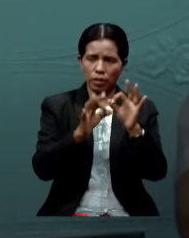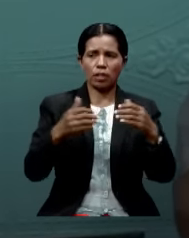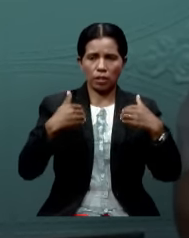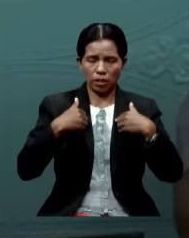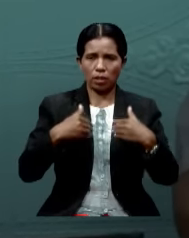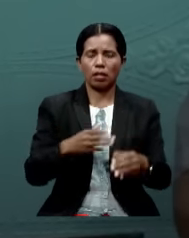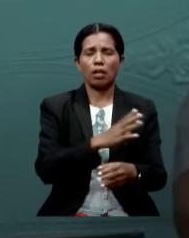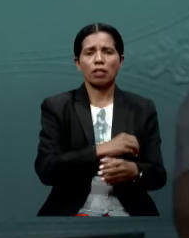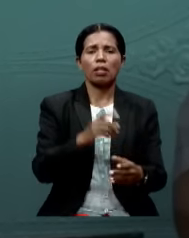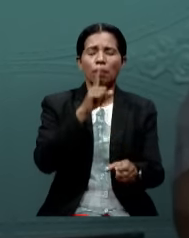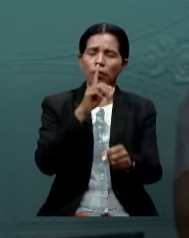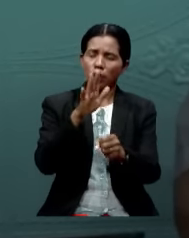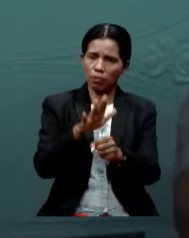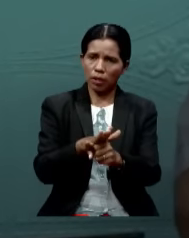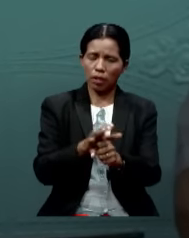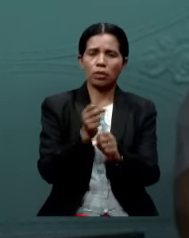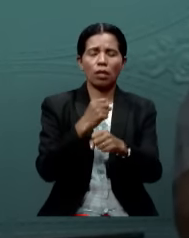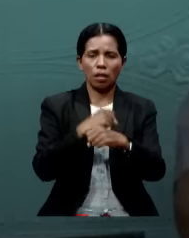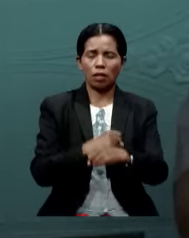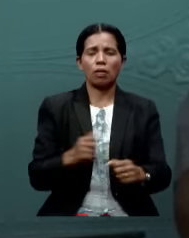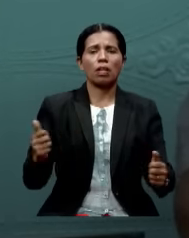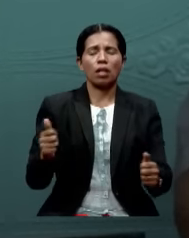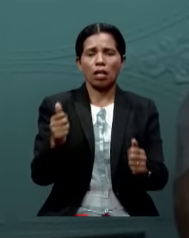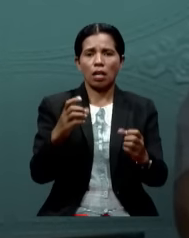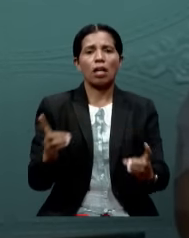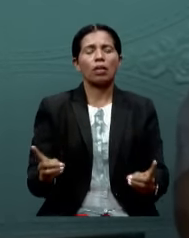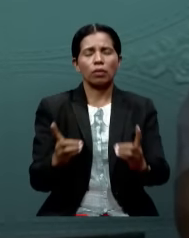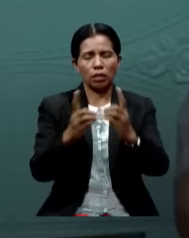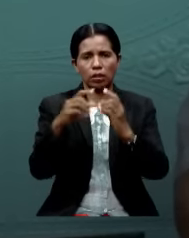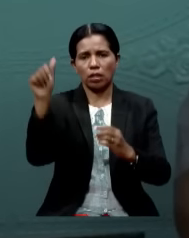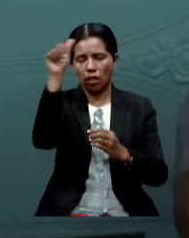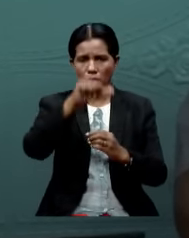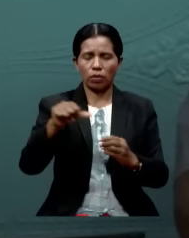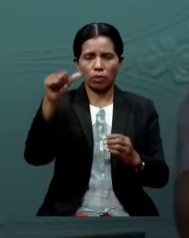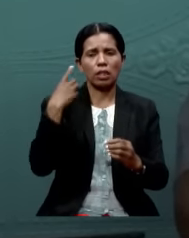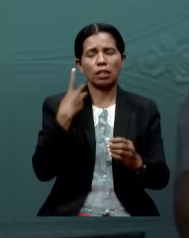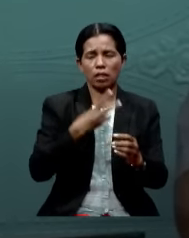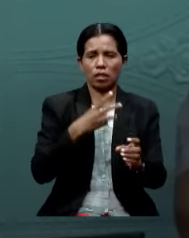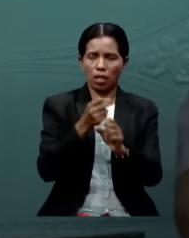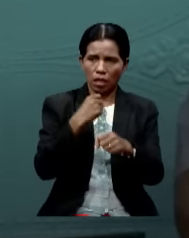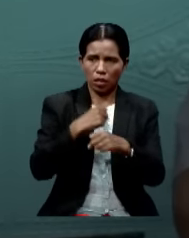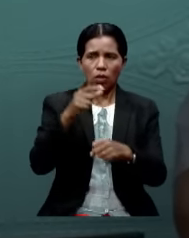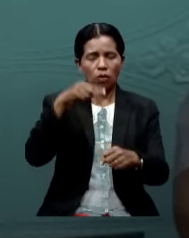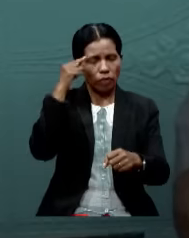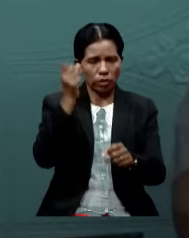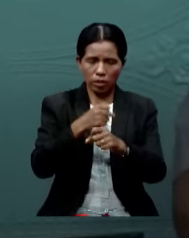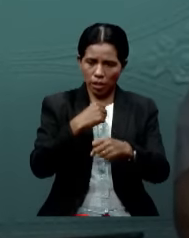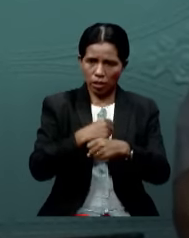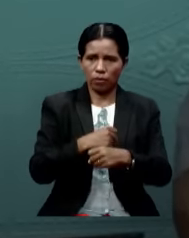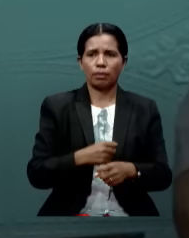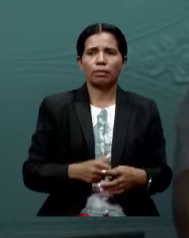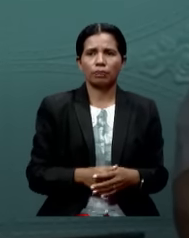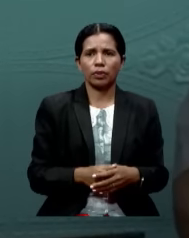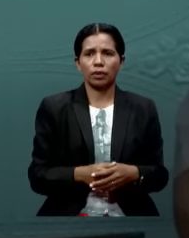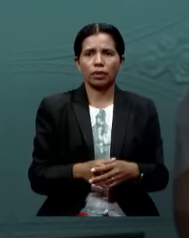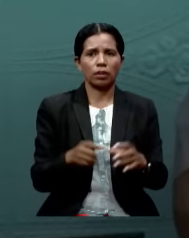prometeu na to halo audiência, auditoria e ita se halo. Governo se halo. Se lá